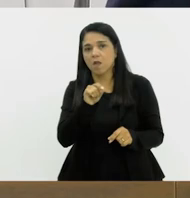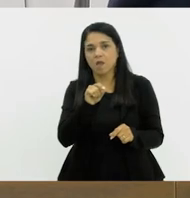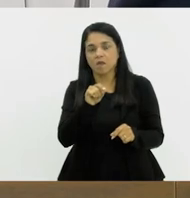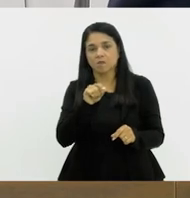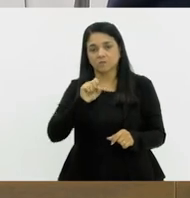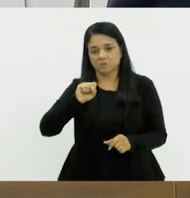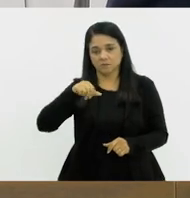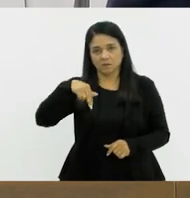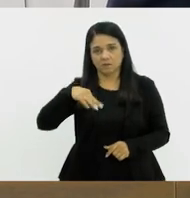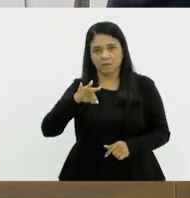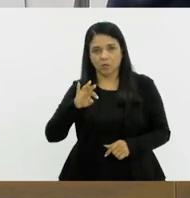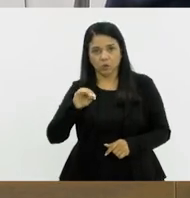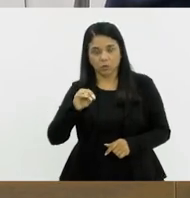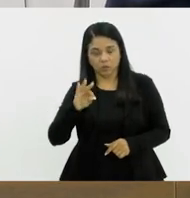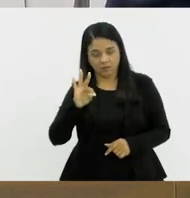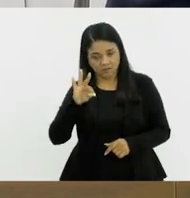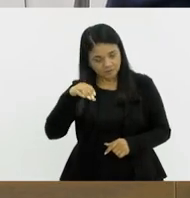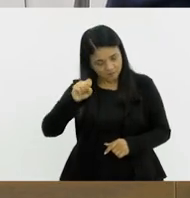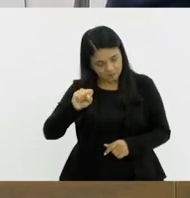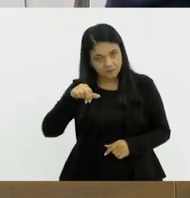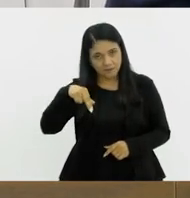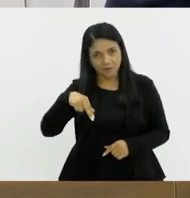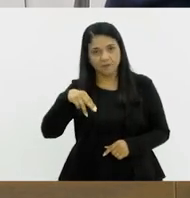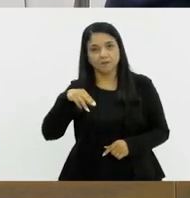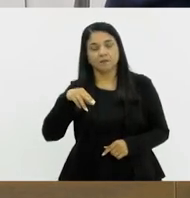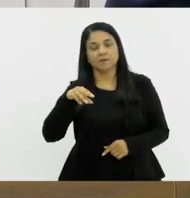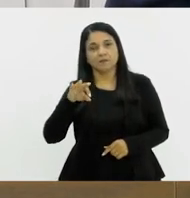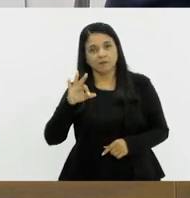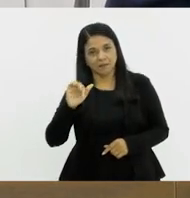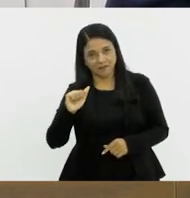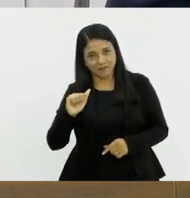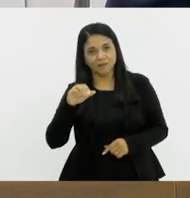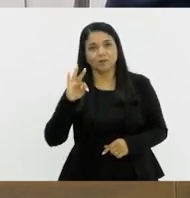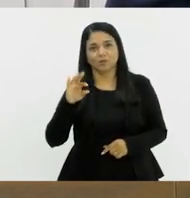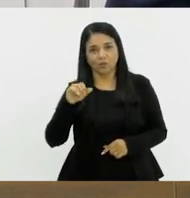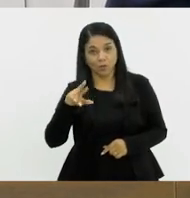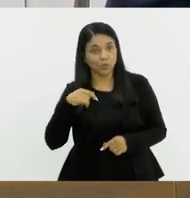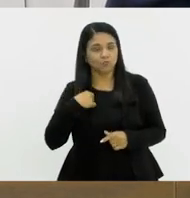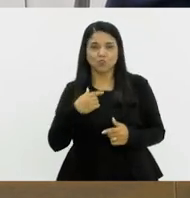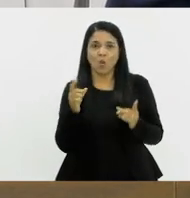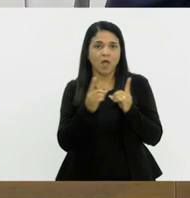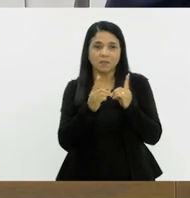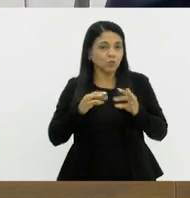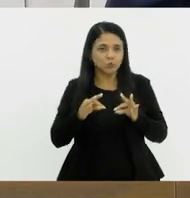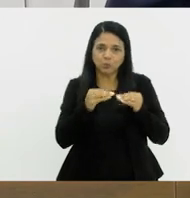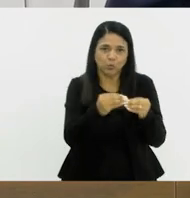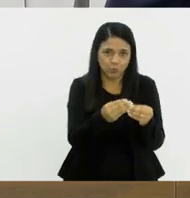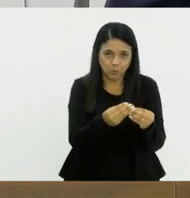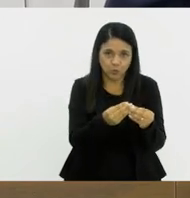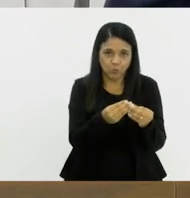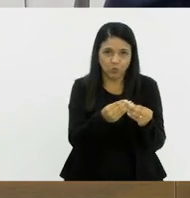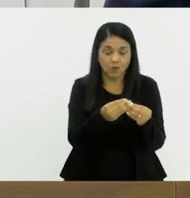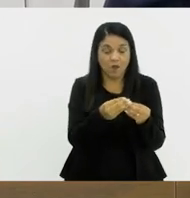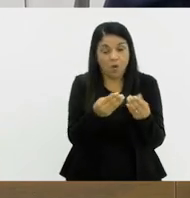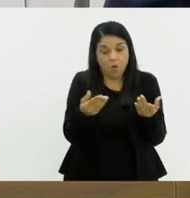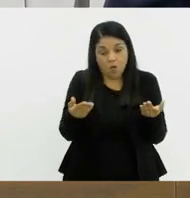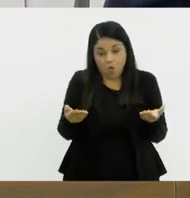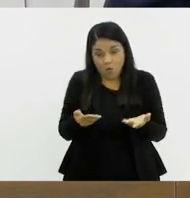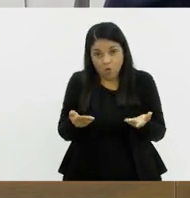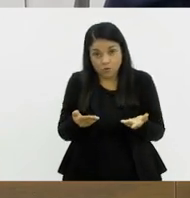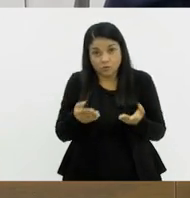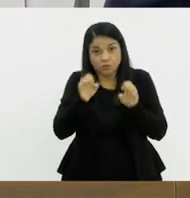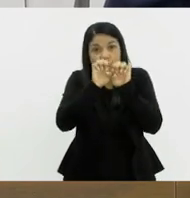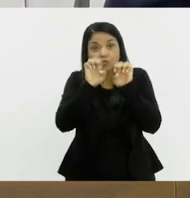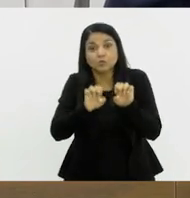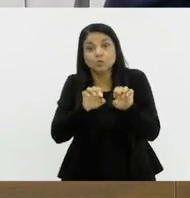penal não atende clinicamente as pessoas. Nem tem como atender hoje, mas diz que vai atender. Mas em qual estrutura? Se é uma